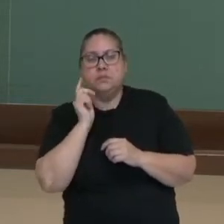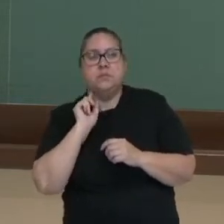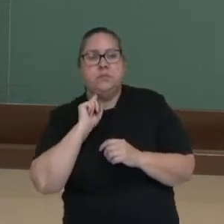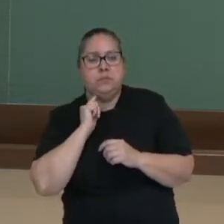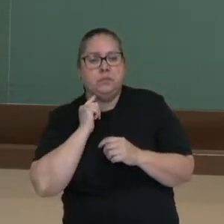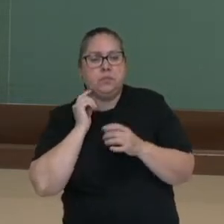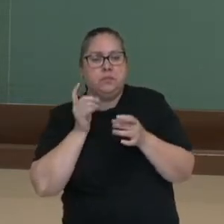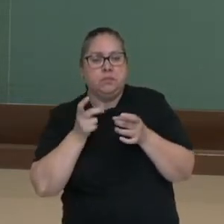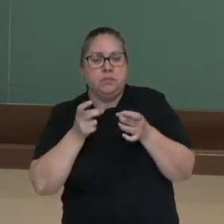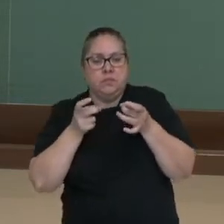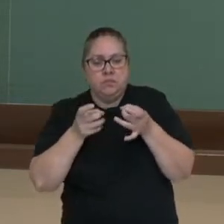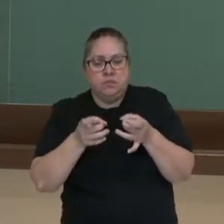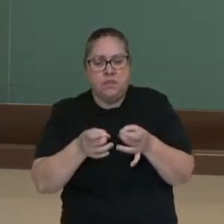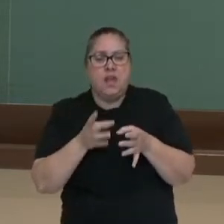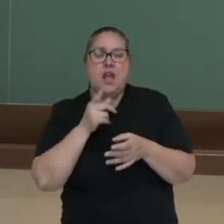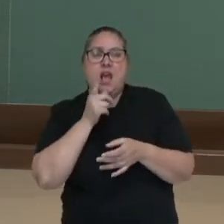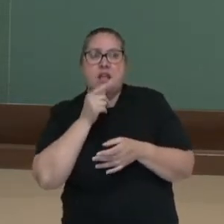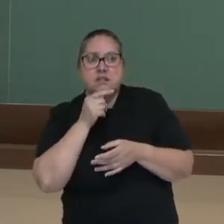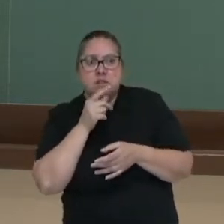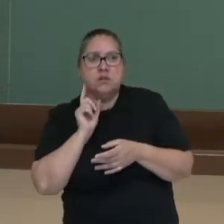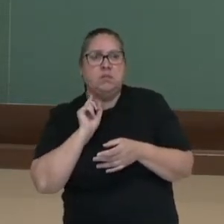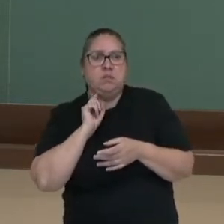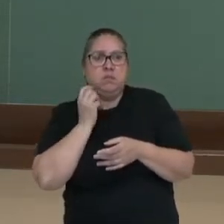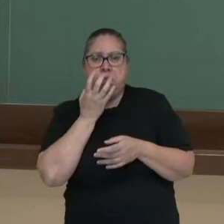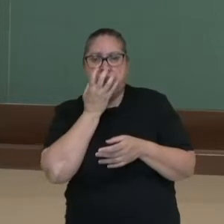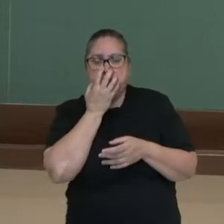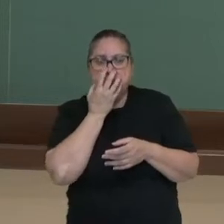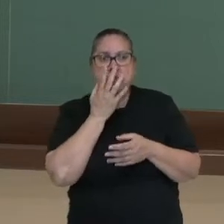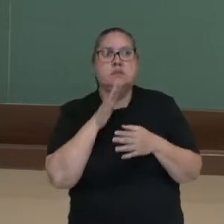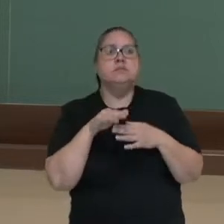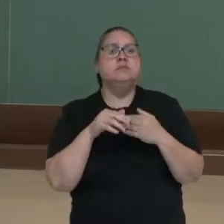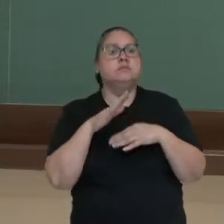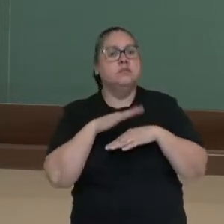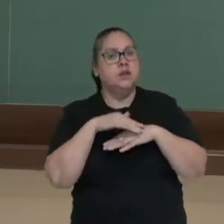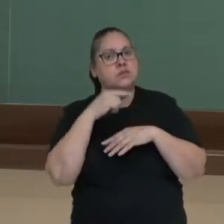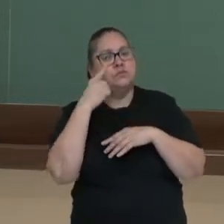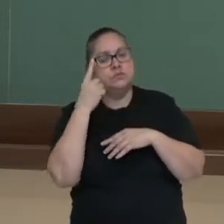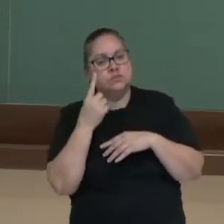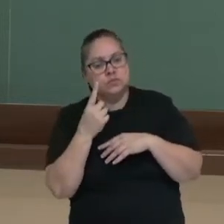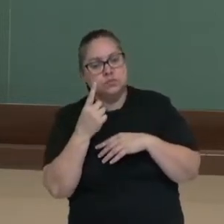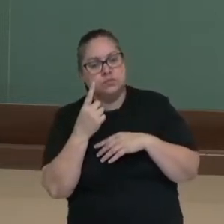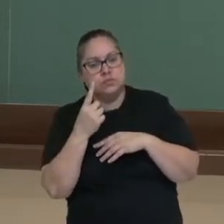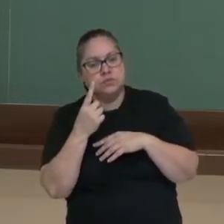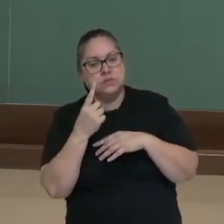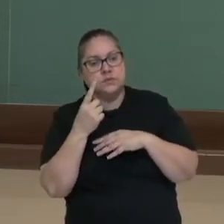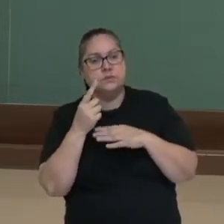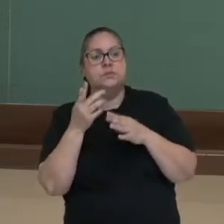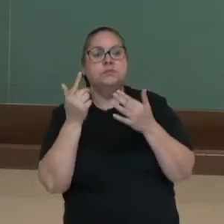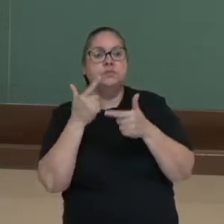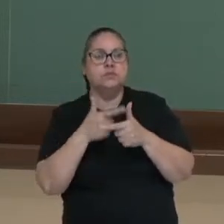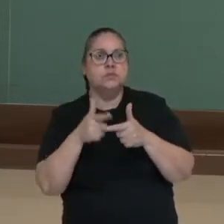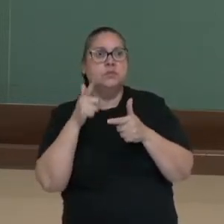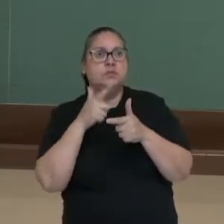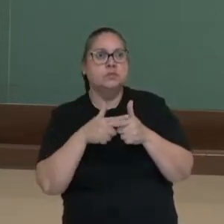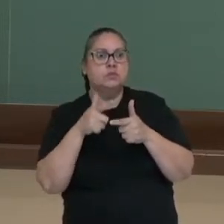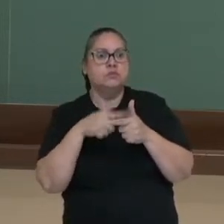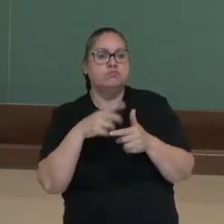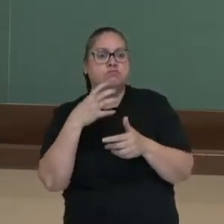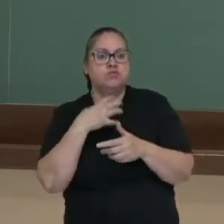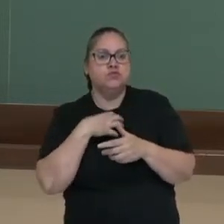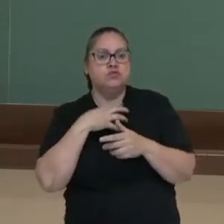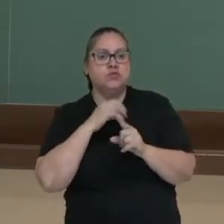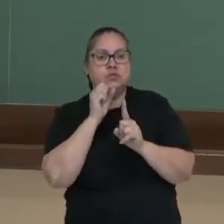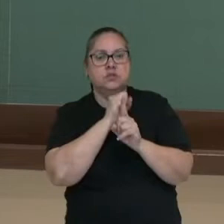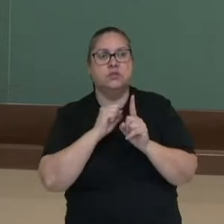obviamente, poluindo as águas. Então é mais um fator, mais uma consequência da maneira como a